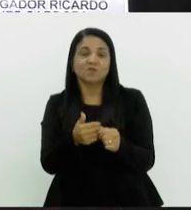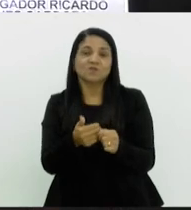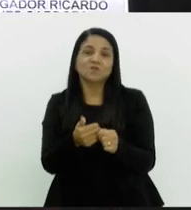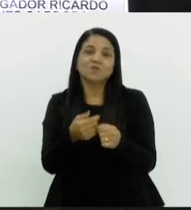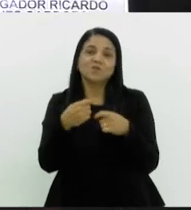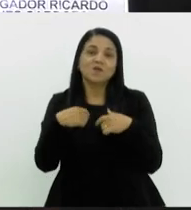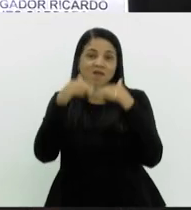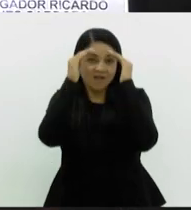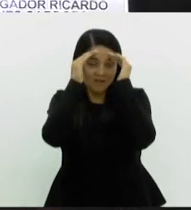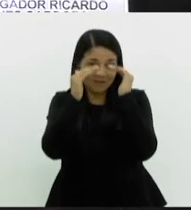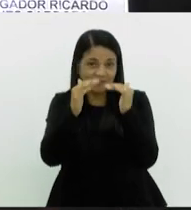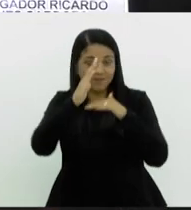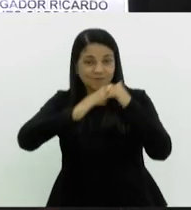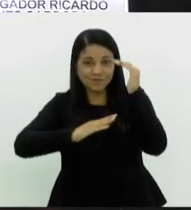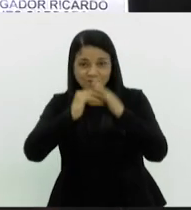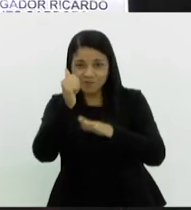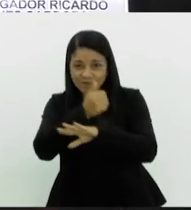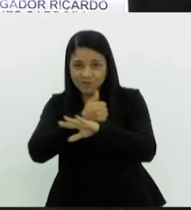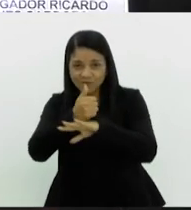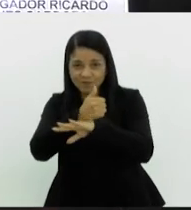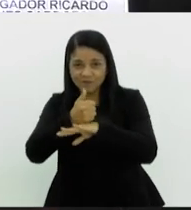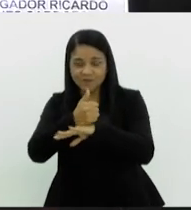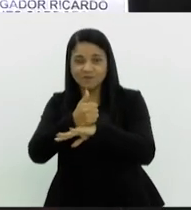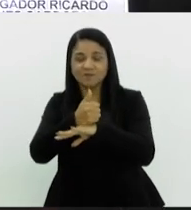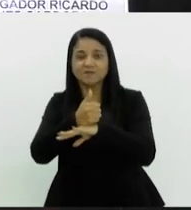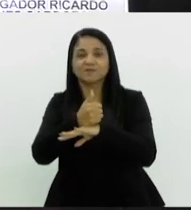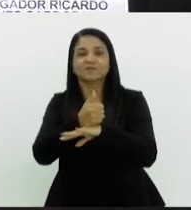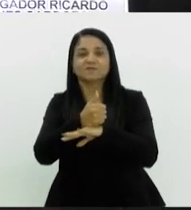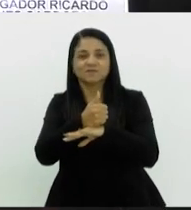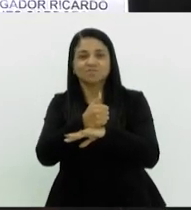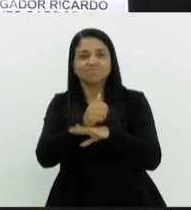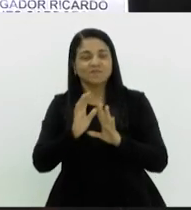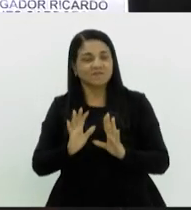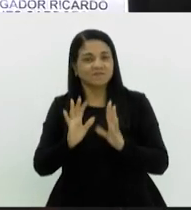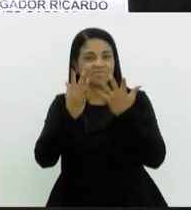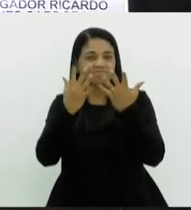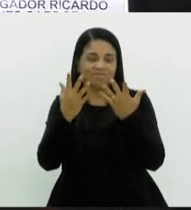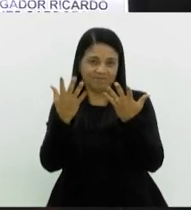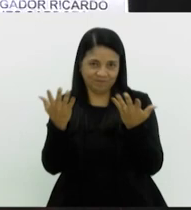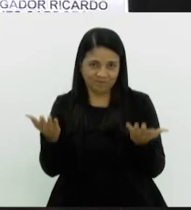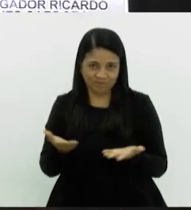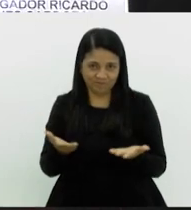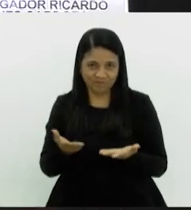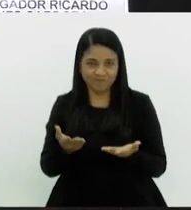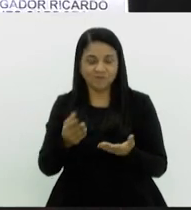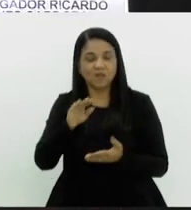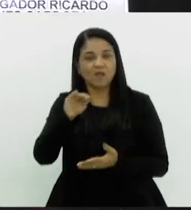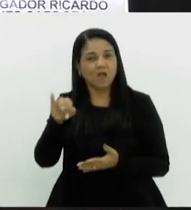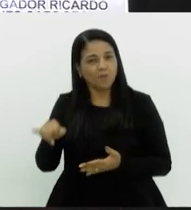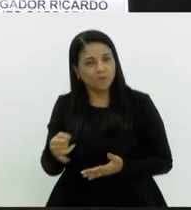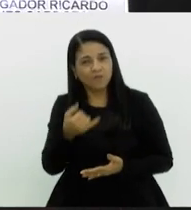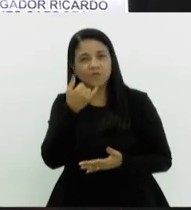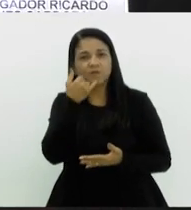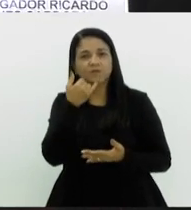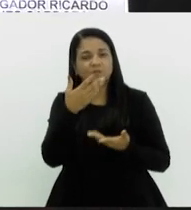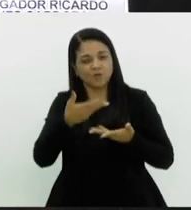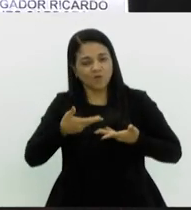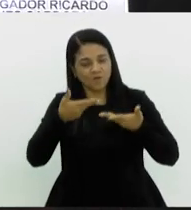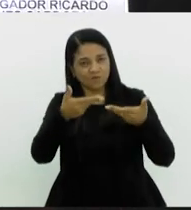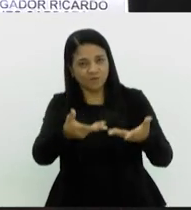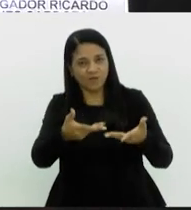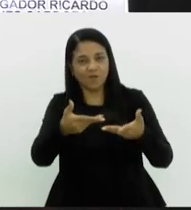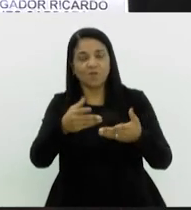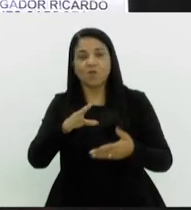aos profissionais que contribuíram para que esse evento acontecesse. Aproveito para convidá-los para um coquetel